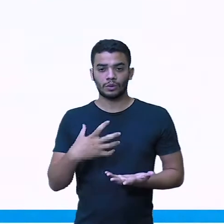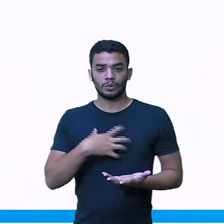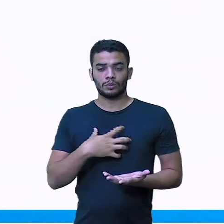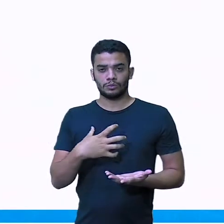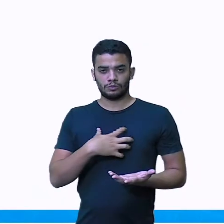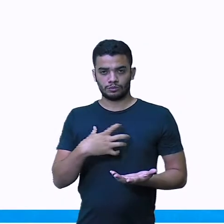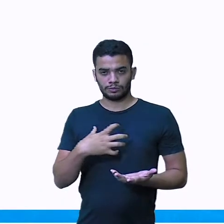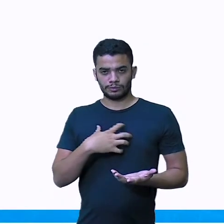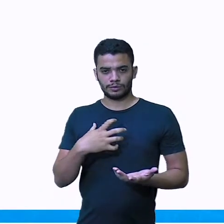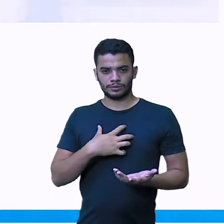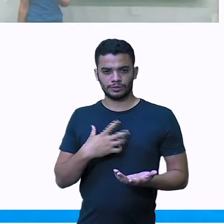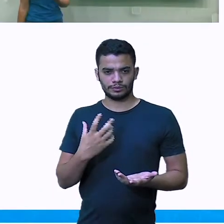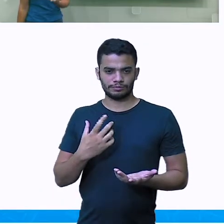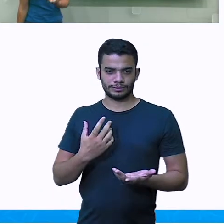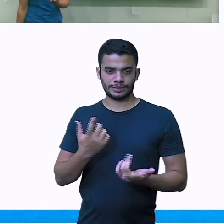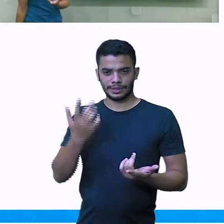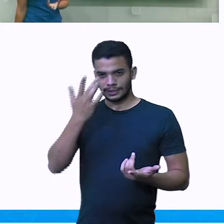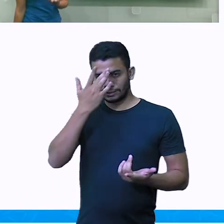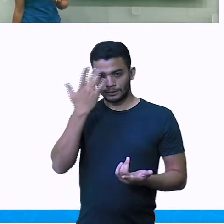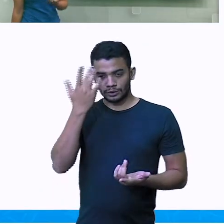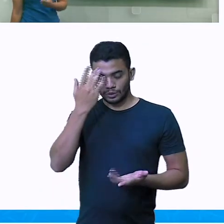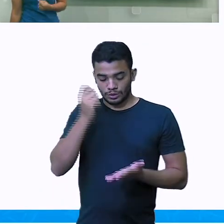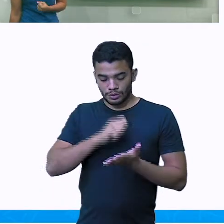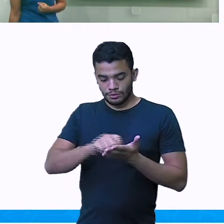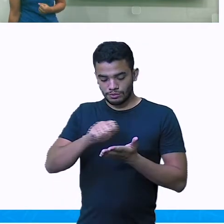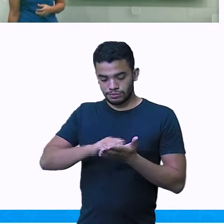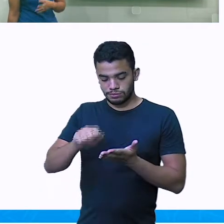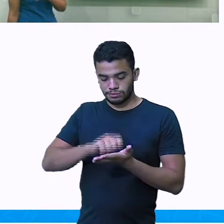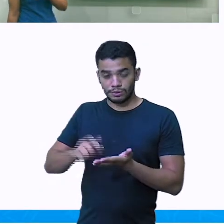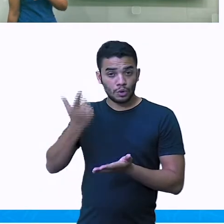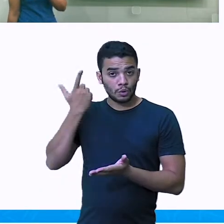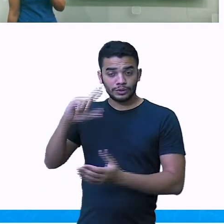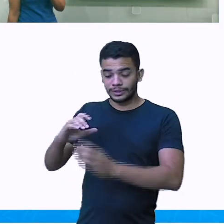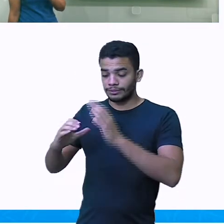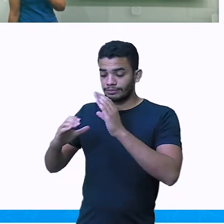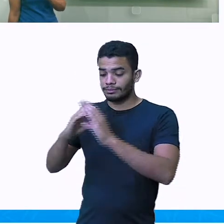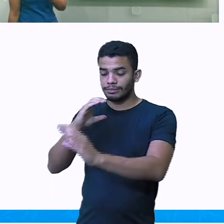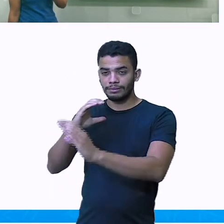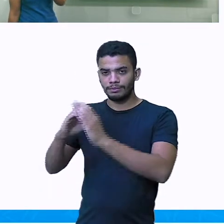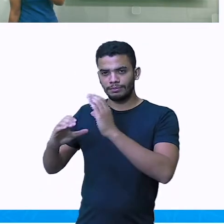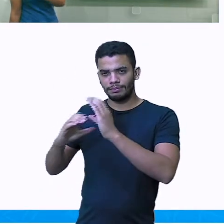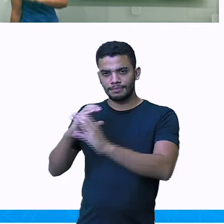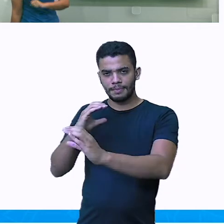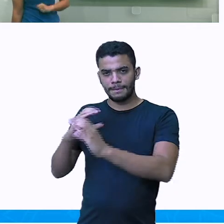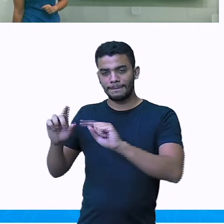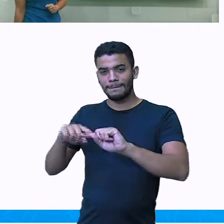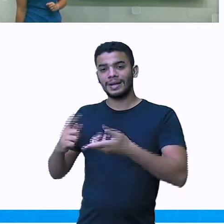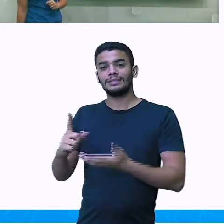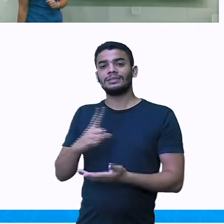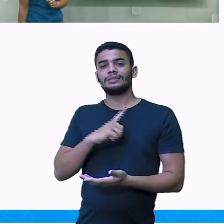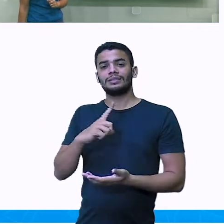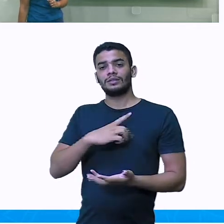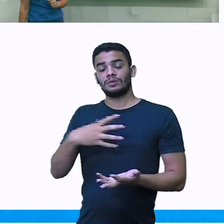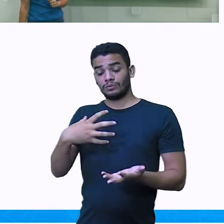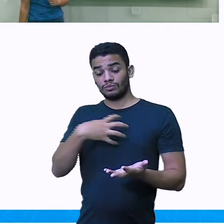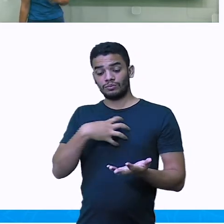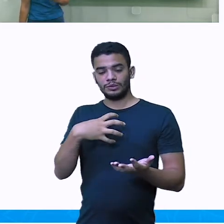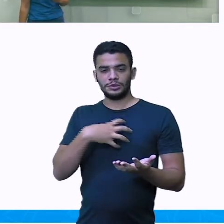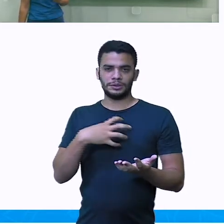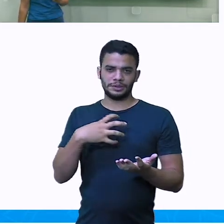de comunicação escrita que segue uma estrutura um pouco mais rígida do que a do